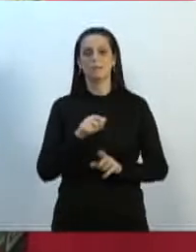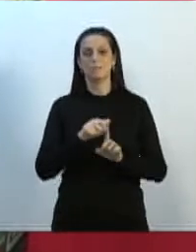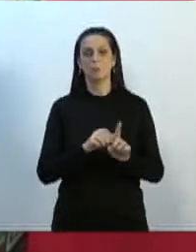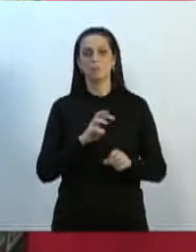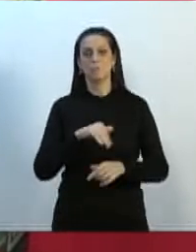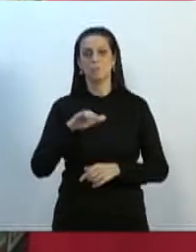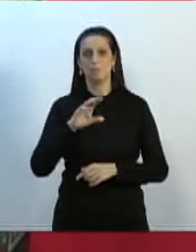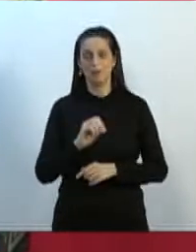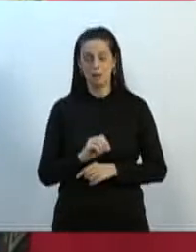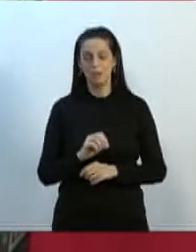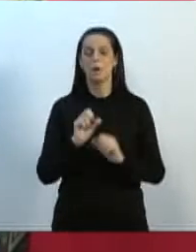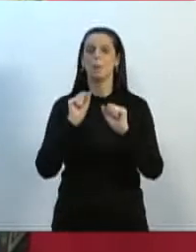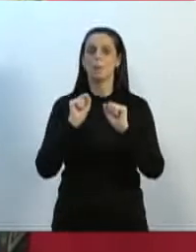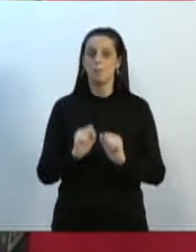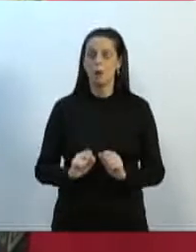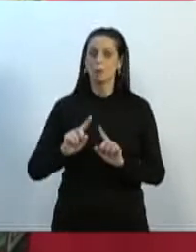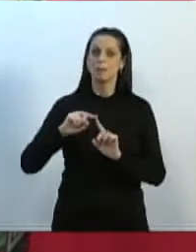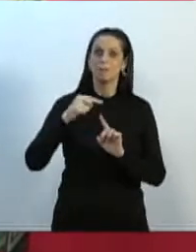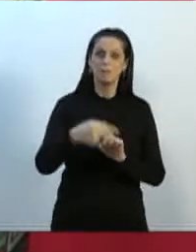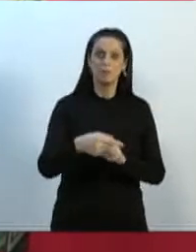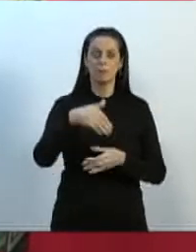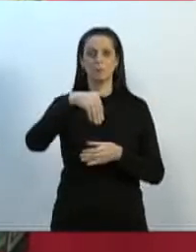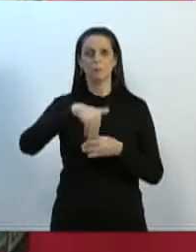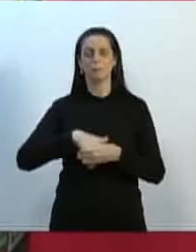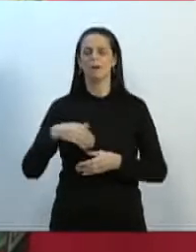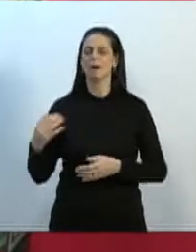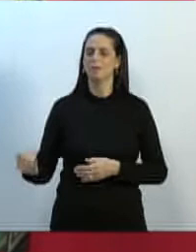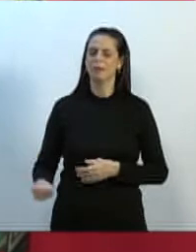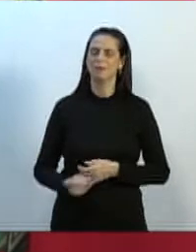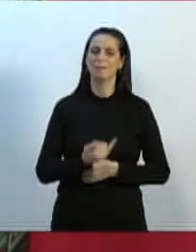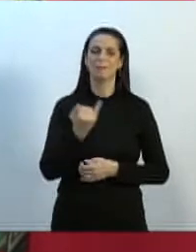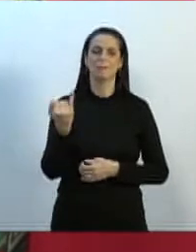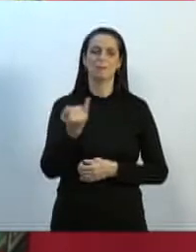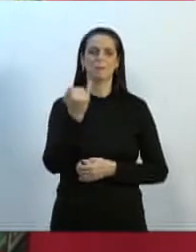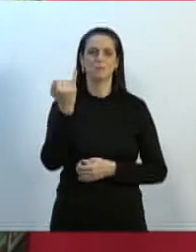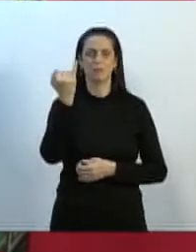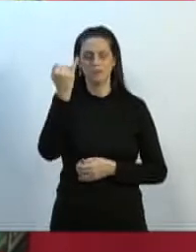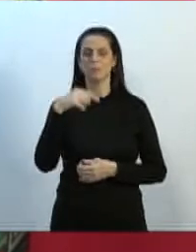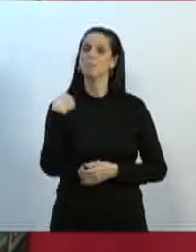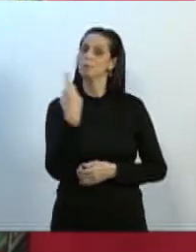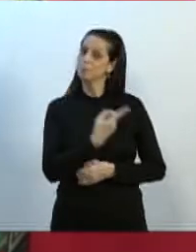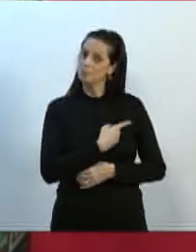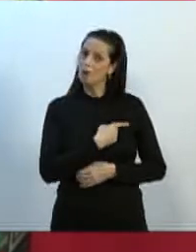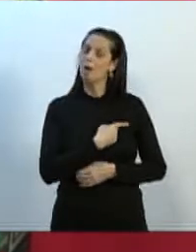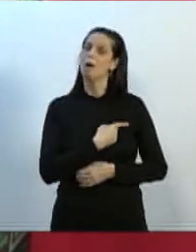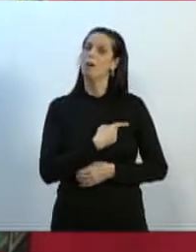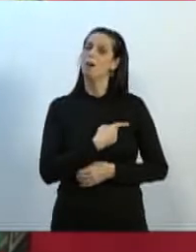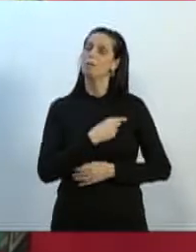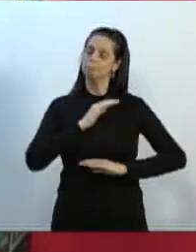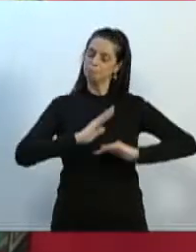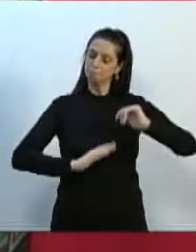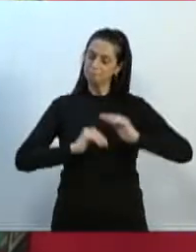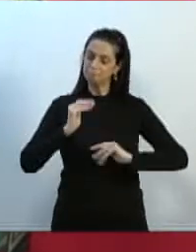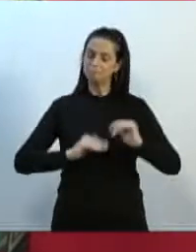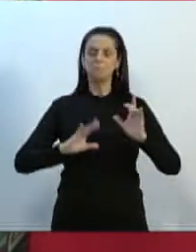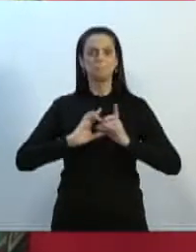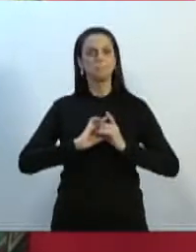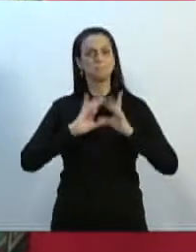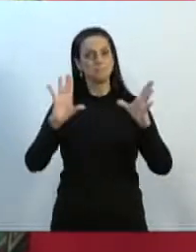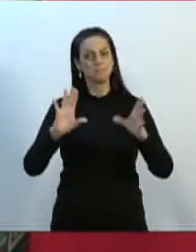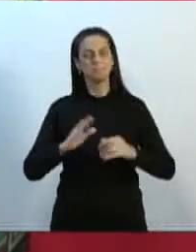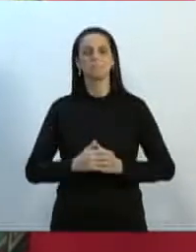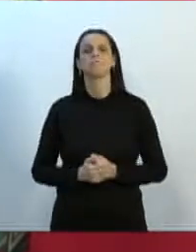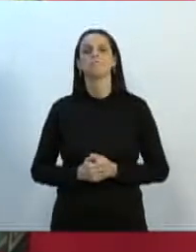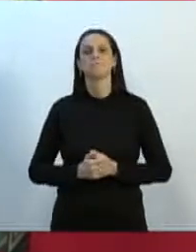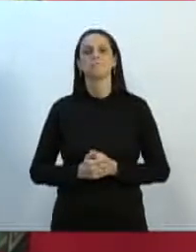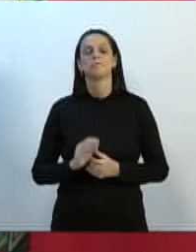aptos a votar, e é muito importante nós podermos exercer a democracia dentro do